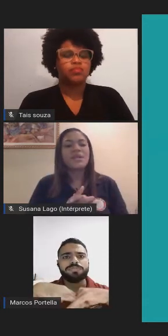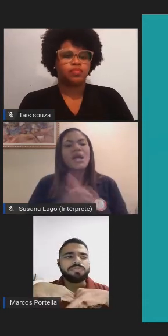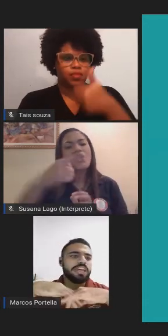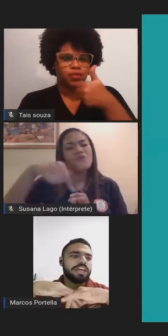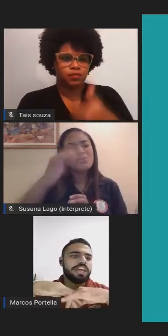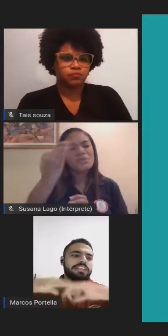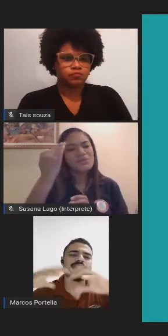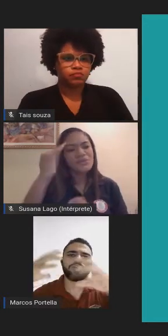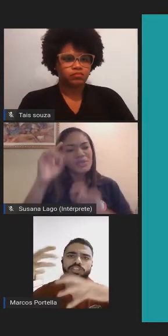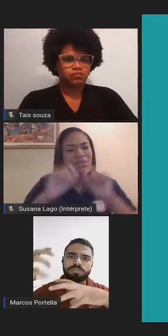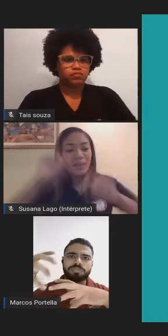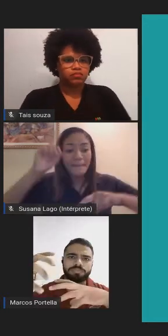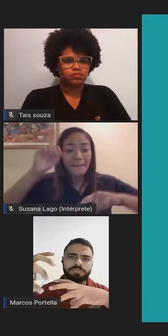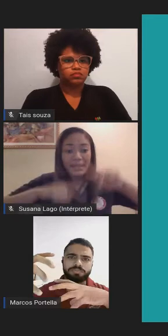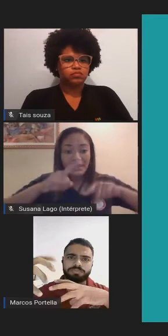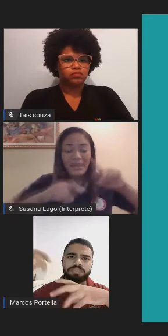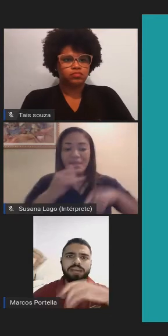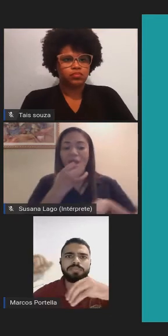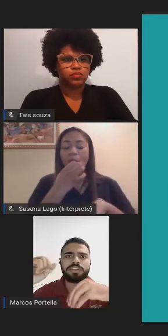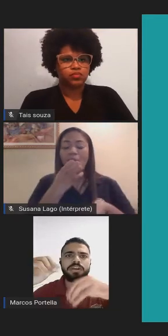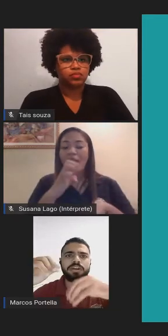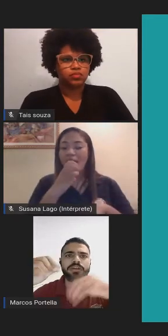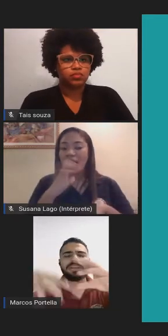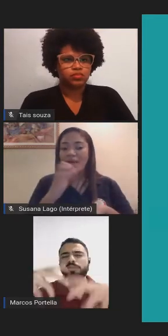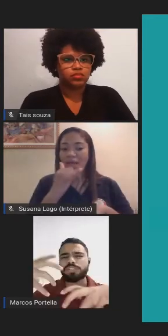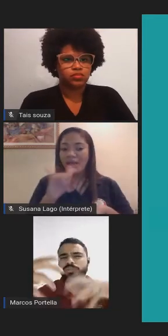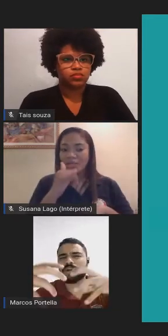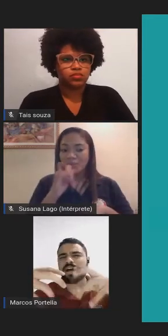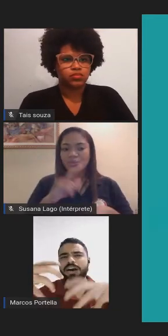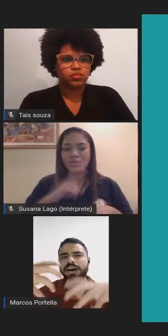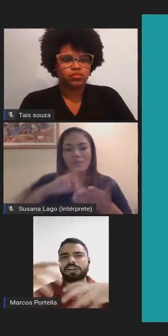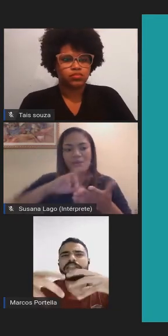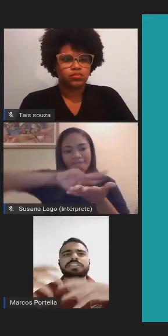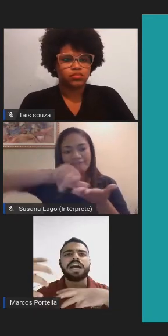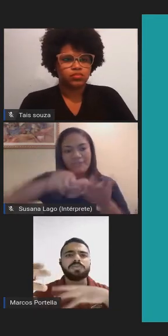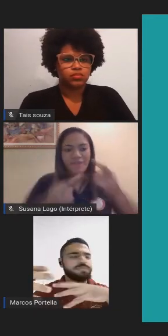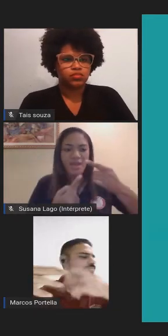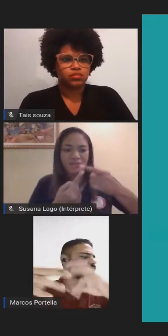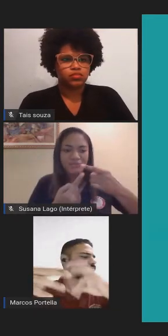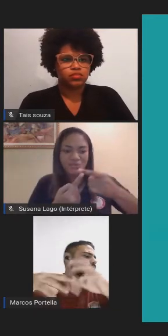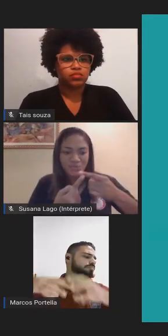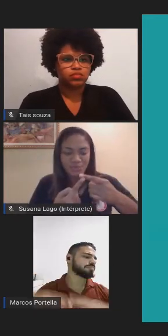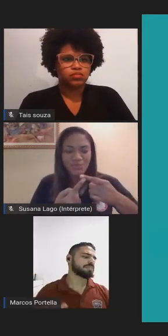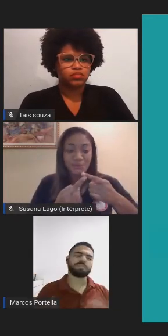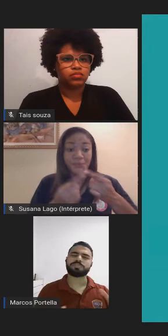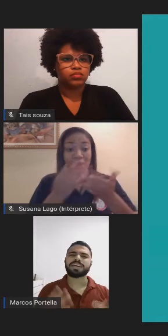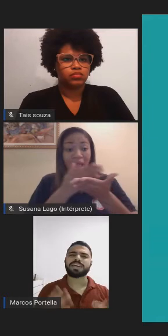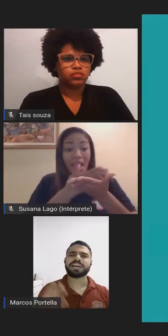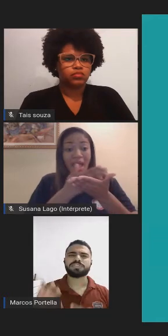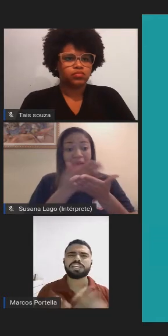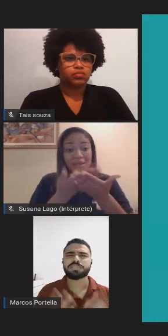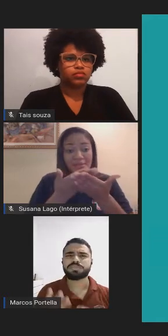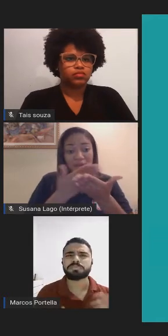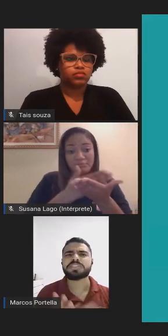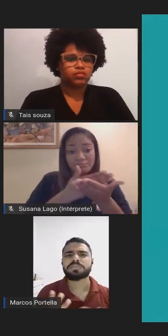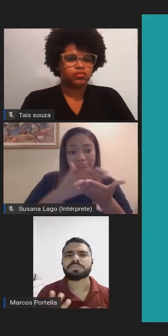eletrônicos é que tem vários tipos, tá? Mas como isso é uma aula inicial, vamos somente pegar